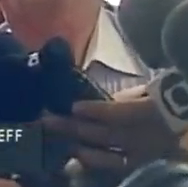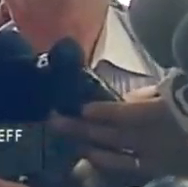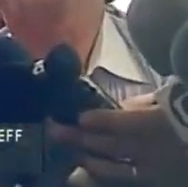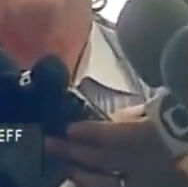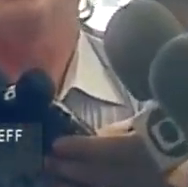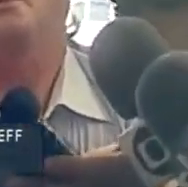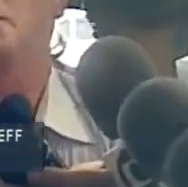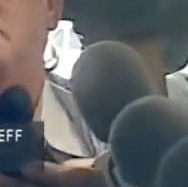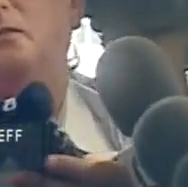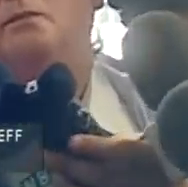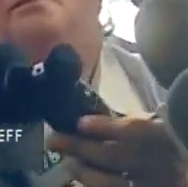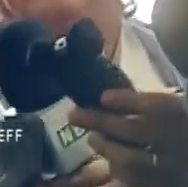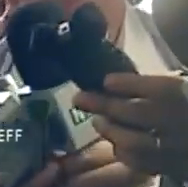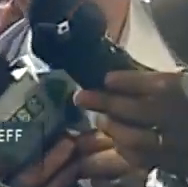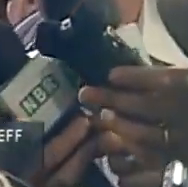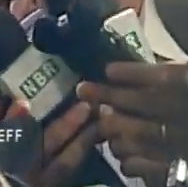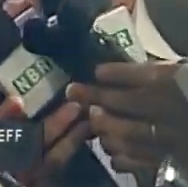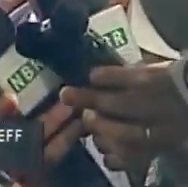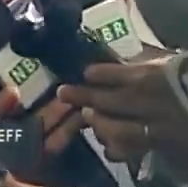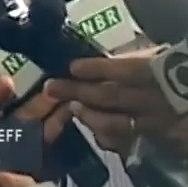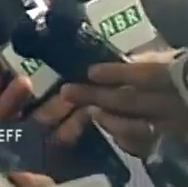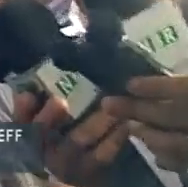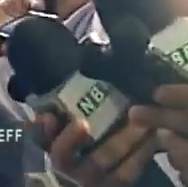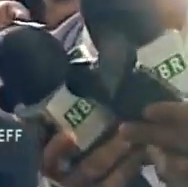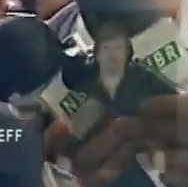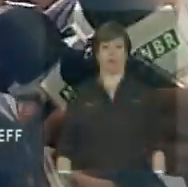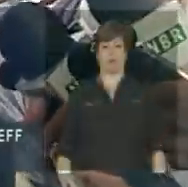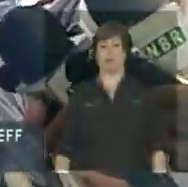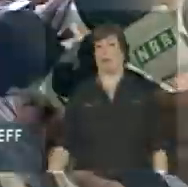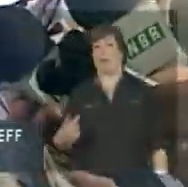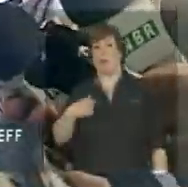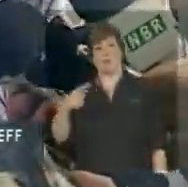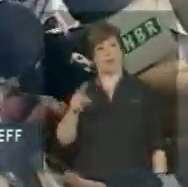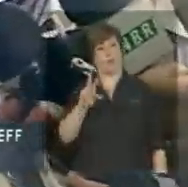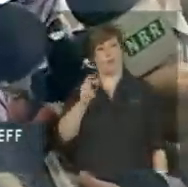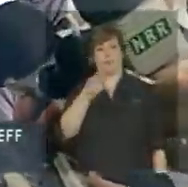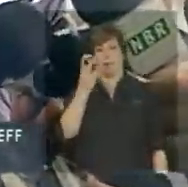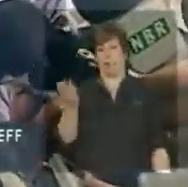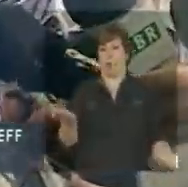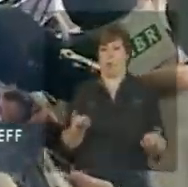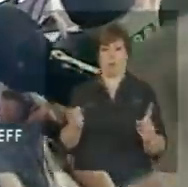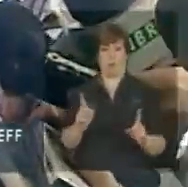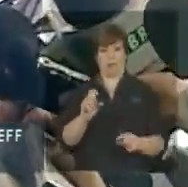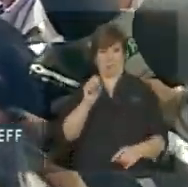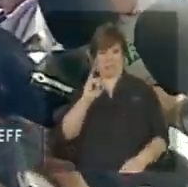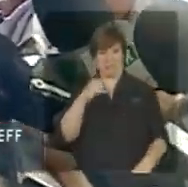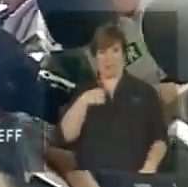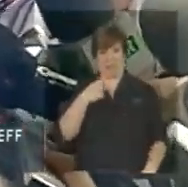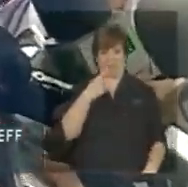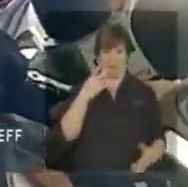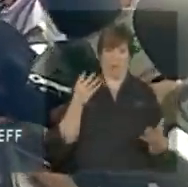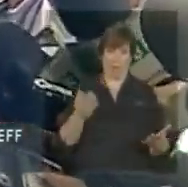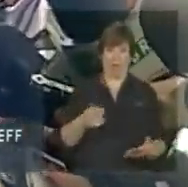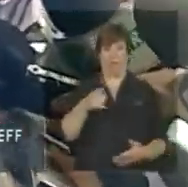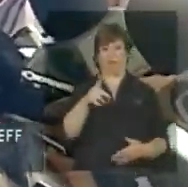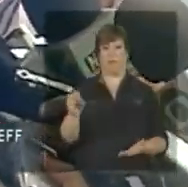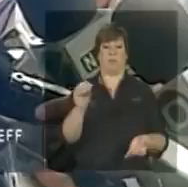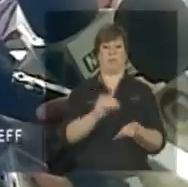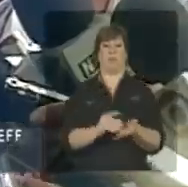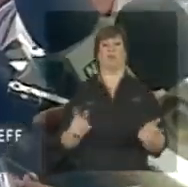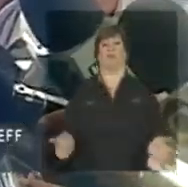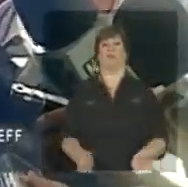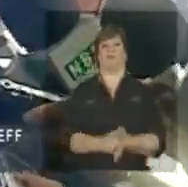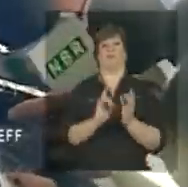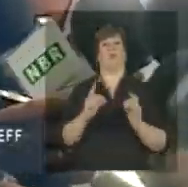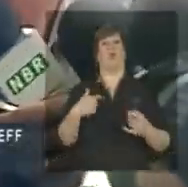presidente, o governo pretende formalizar, apoiar a greve? Não, meu querida, eu não vou comentar hoje. Se eu comentar hoje, você só põe isso no jornal. Eu estou querendo